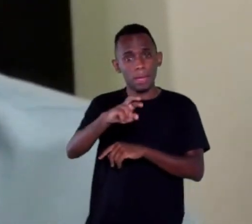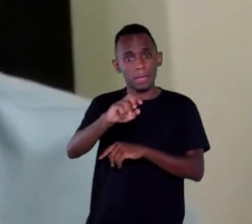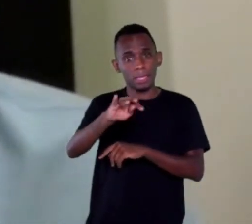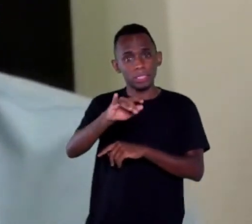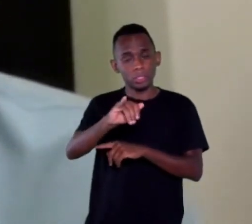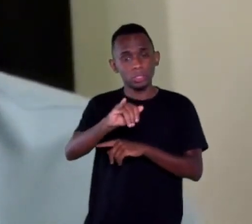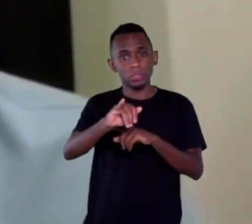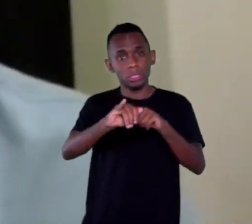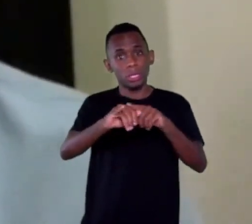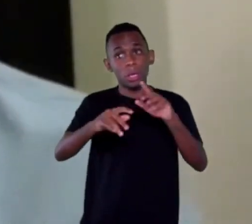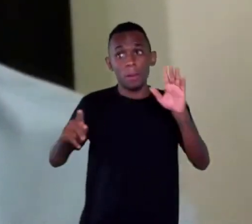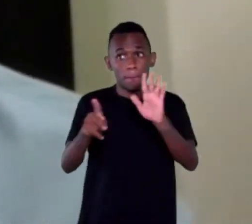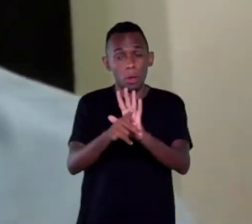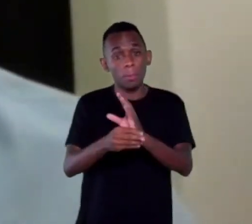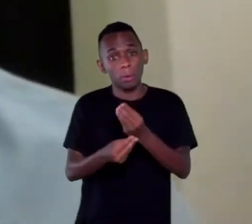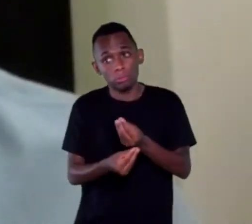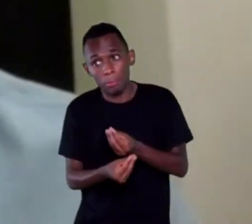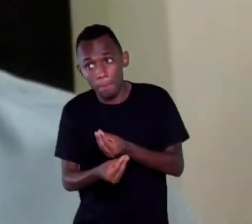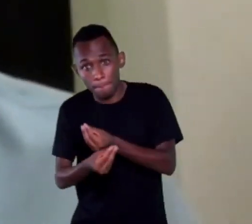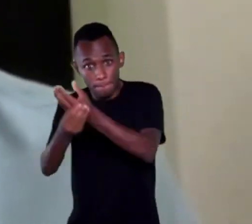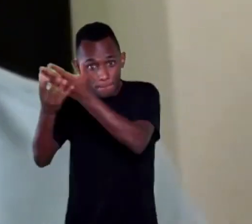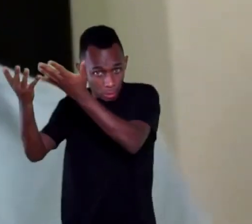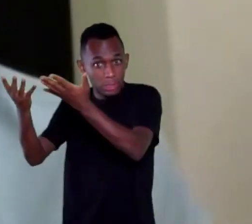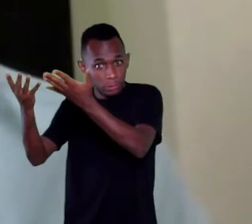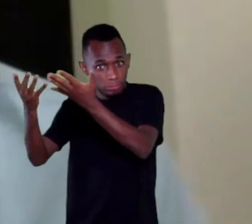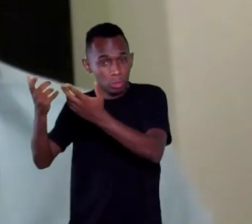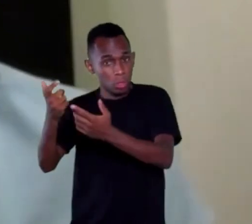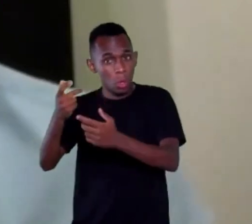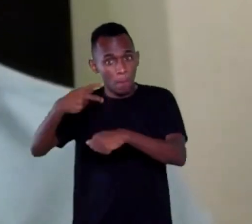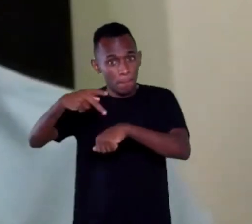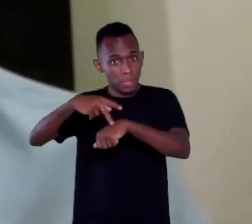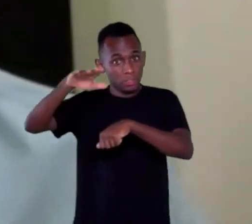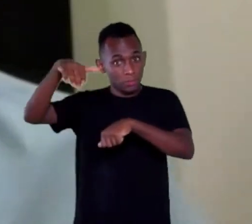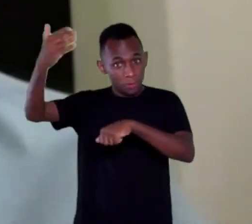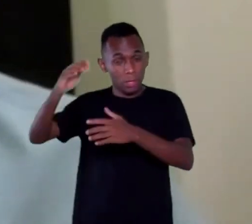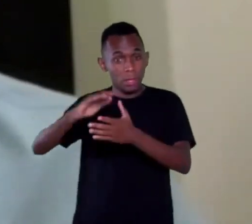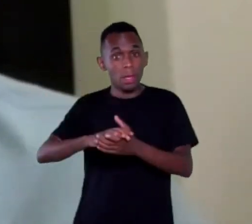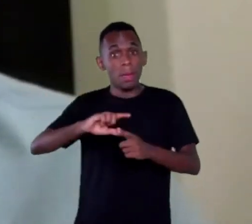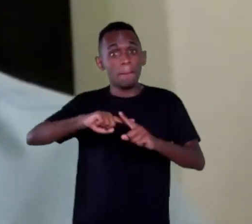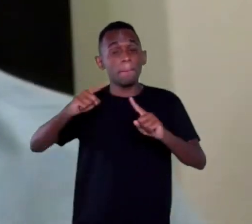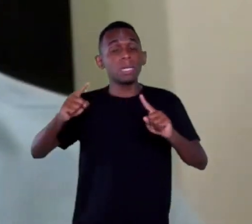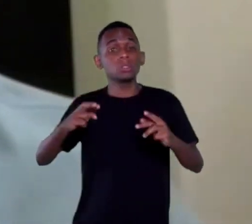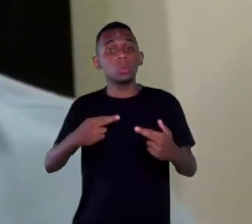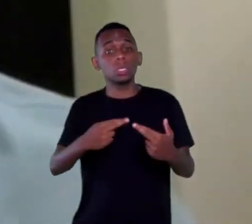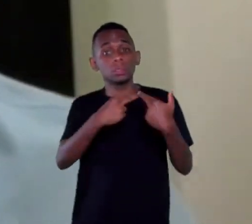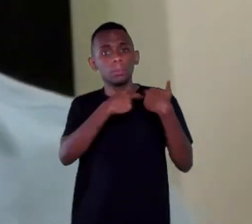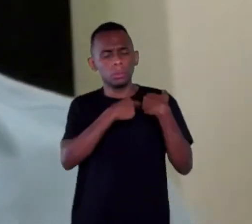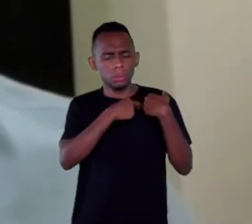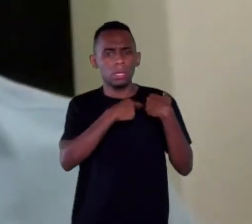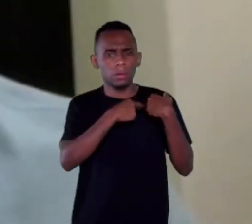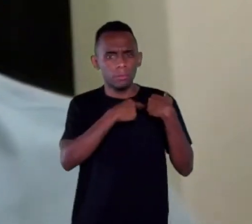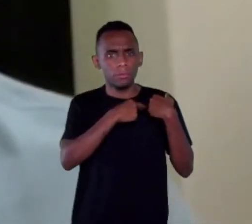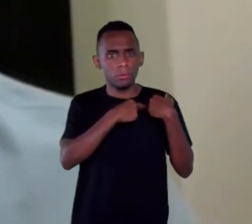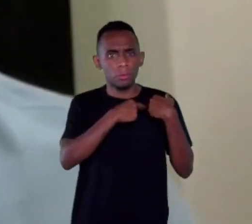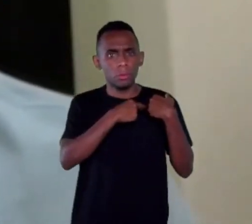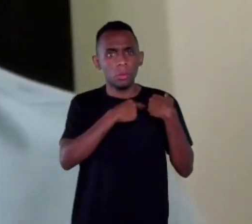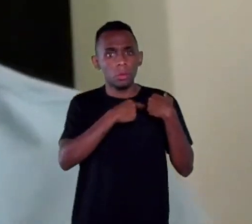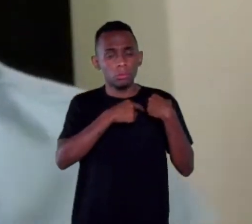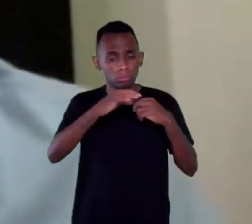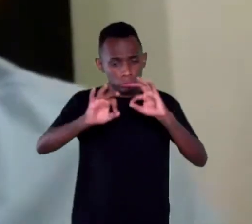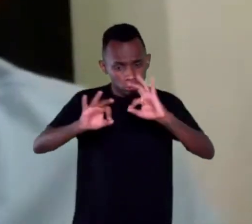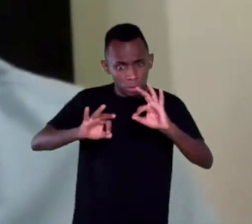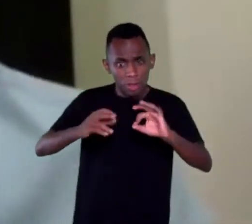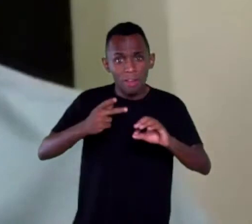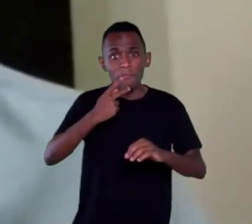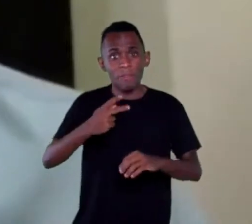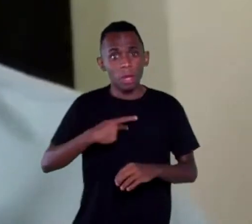direta para ela mandar para ser mandado para Miami, o diplomata, que é o Flávio do Brasil, falou assim, não, eu também quero.